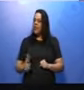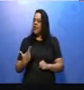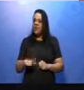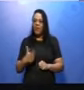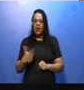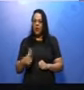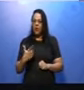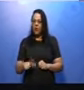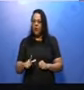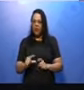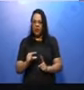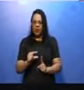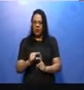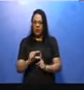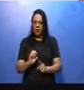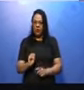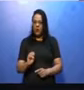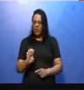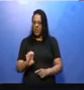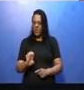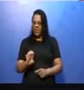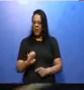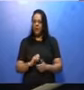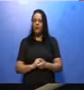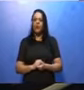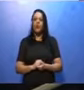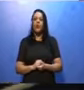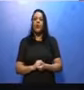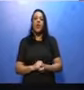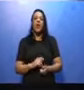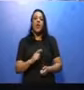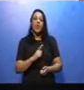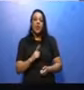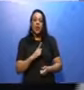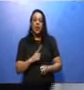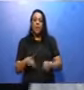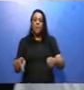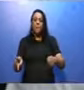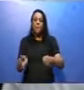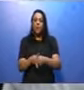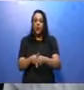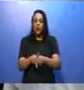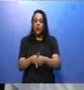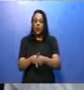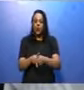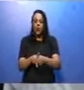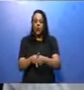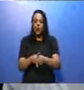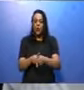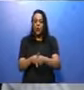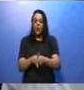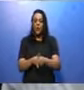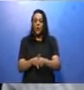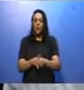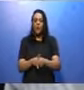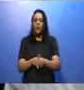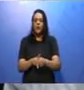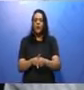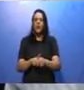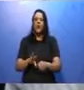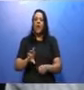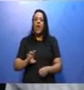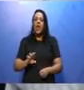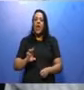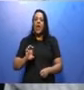pronomes relativos. Quais são eles? Pode vir, a